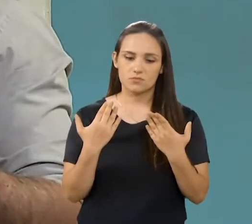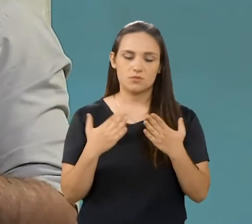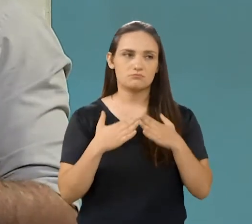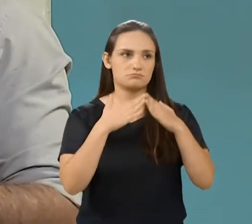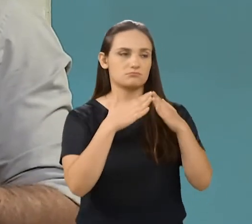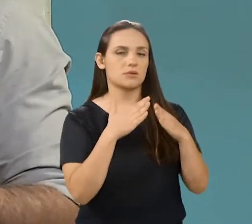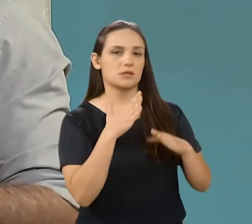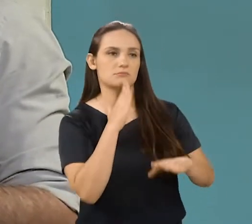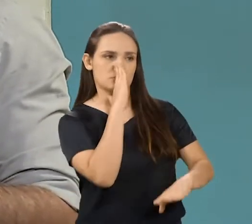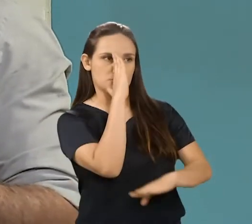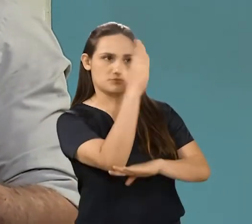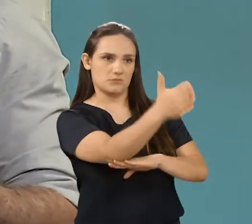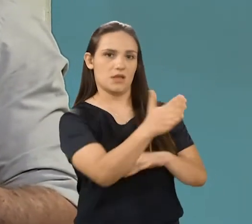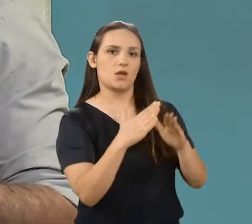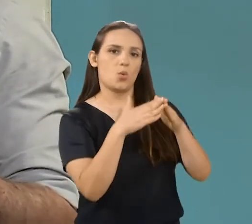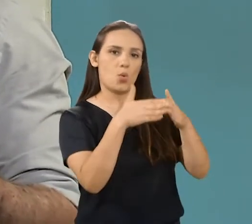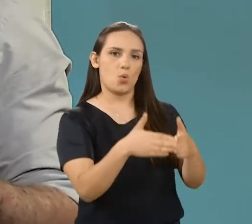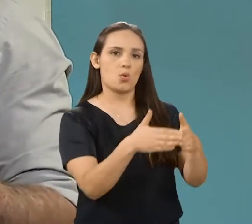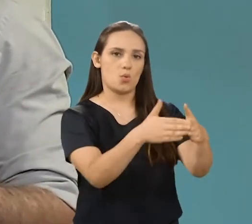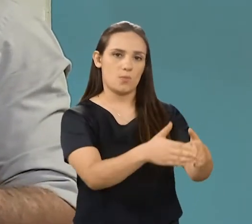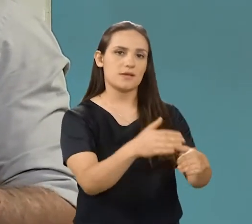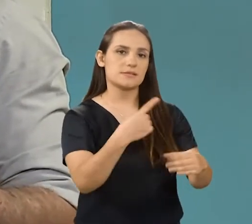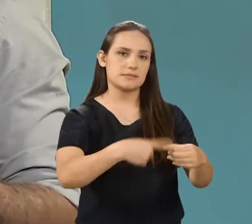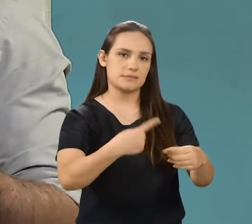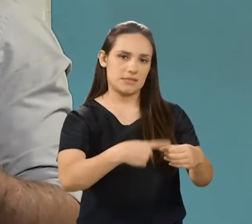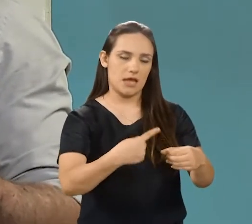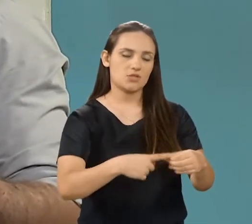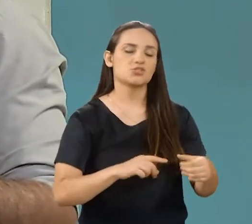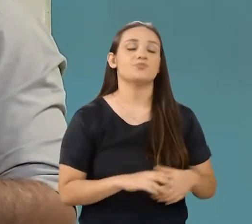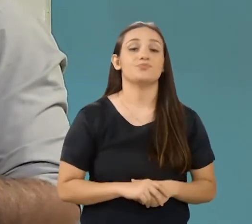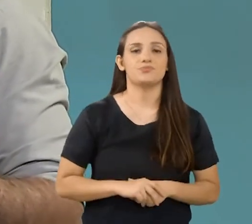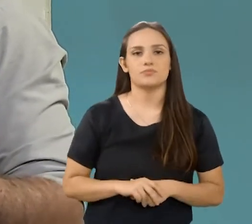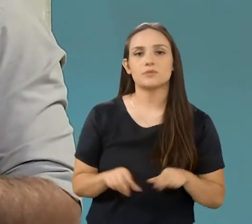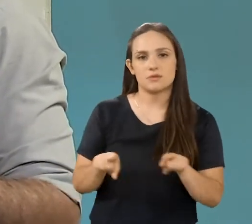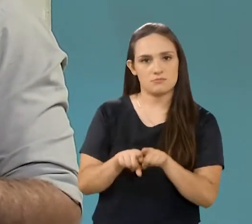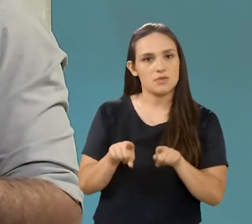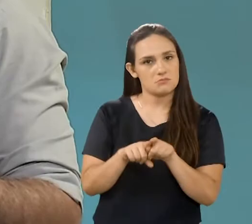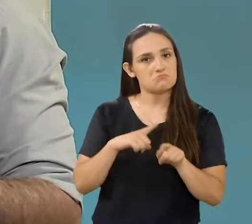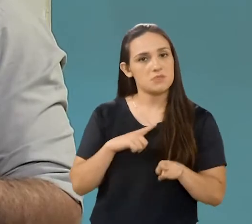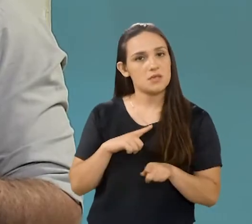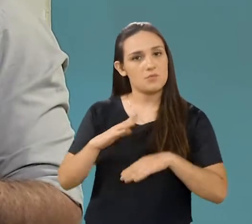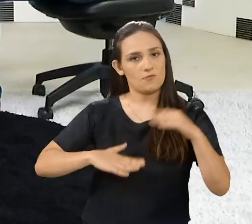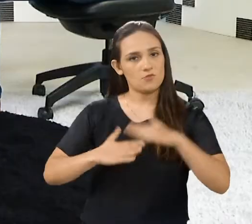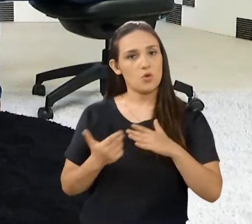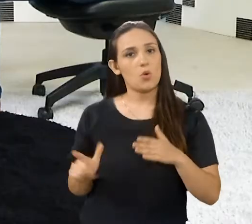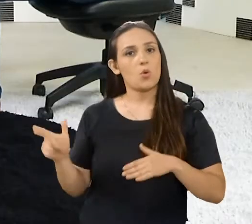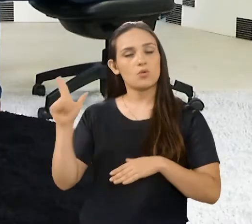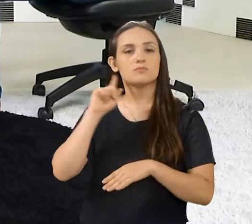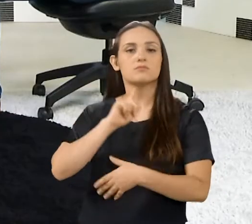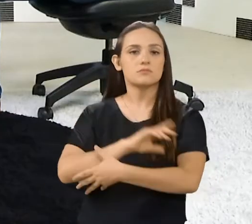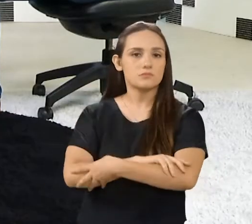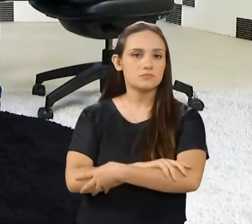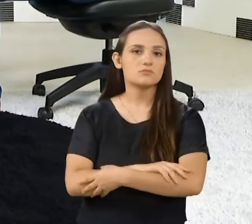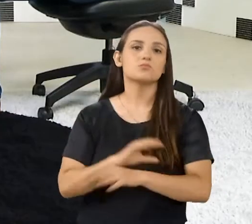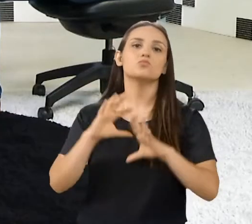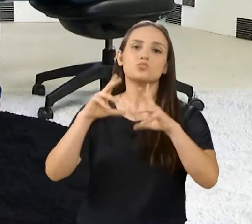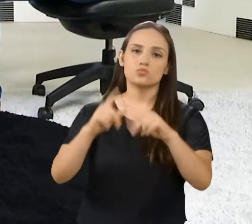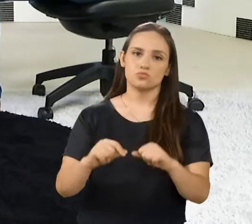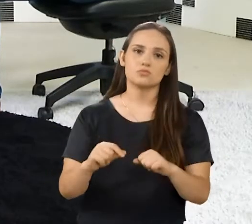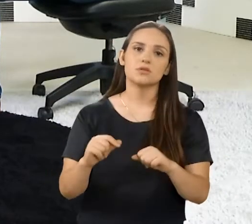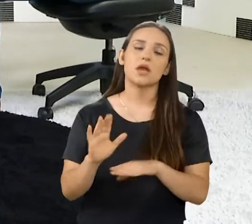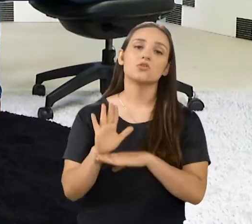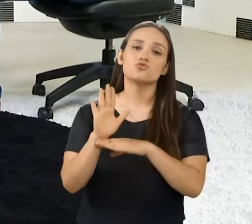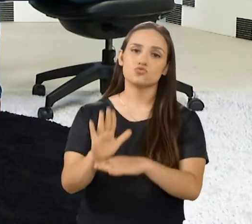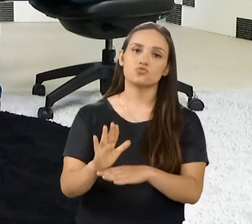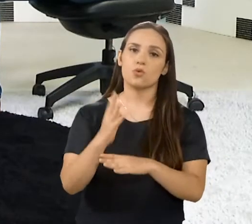tem uma equipe de voluntários também atuando, ajudando, de outros estados que vieram, que também, de Minas Gerais, de Brumadinho, que trabalharam com resgate de